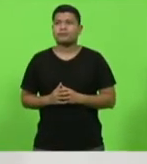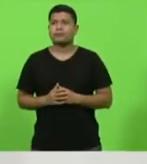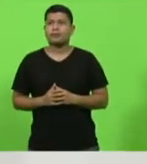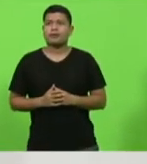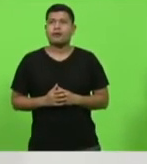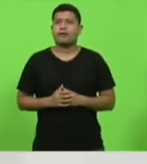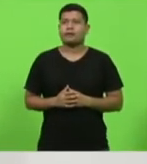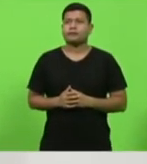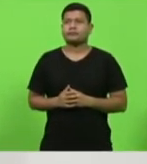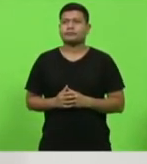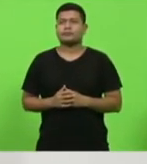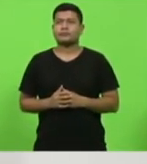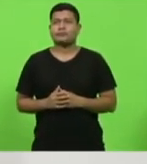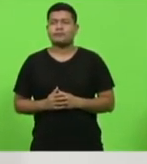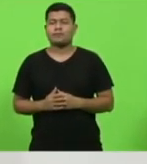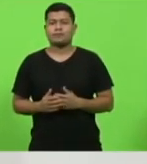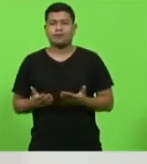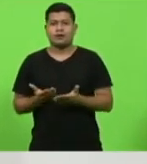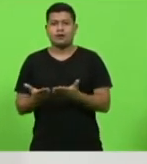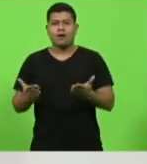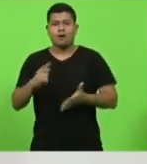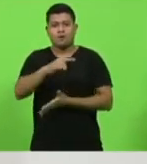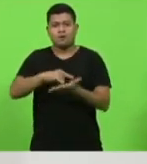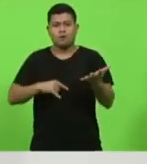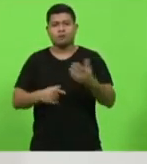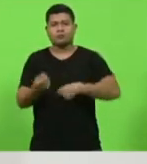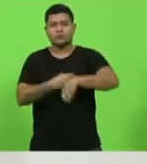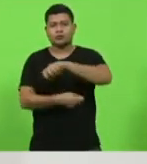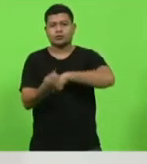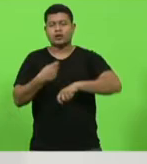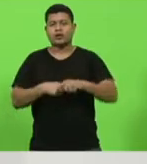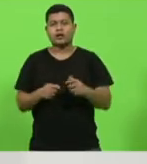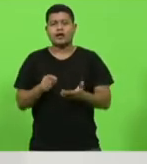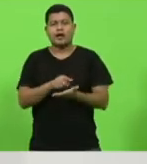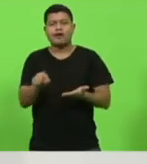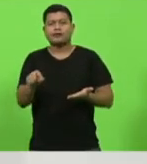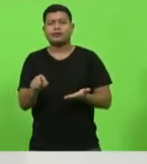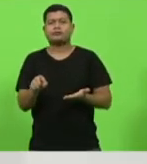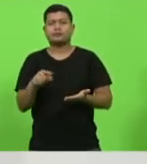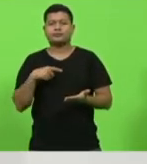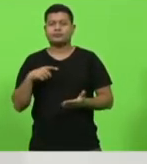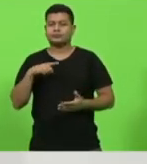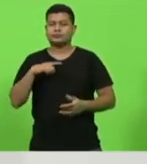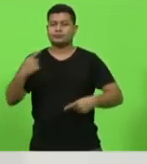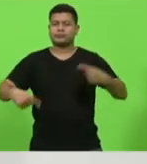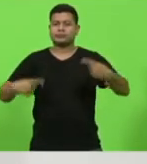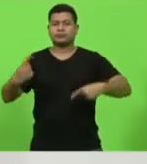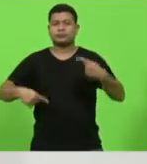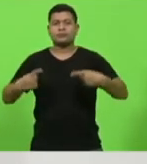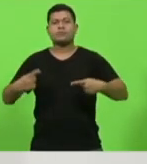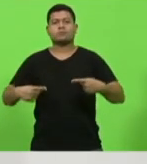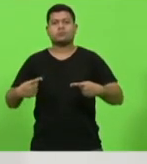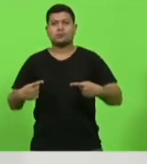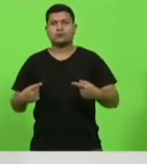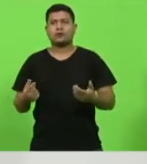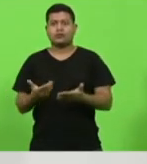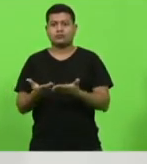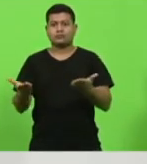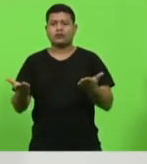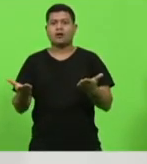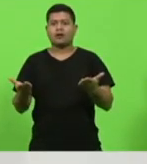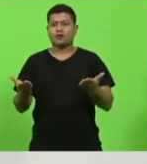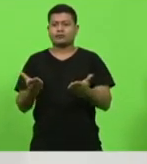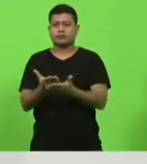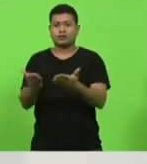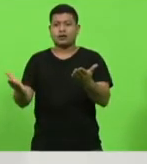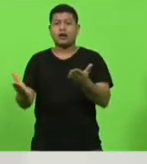via de regra contratos administrativos são levados ao debate a discussão a uma lide